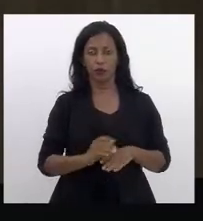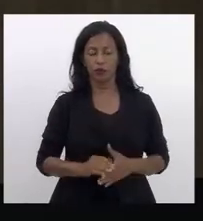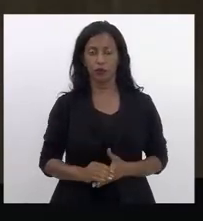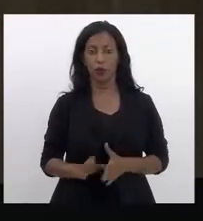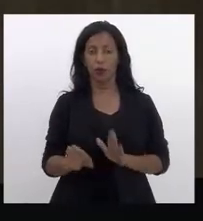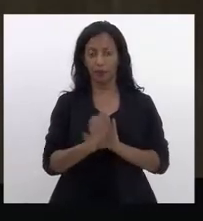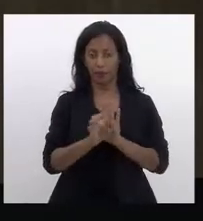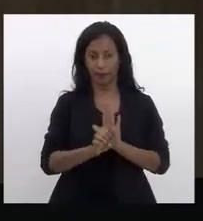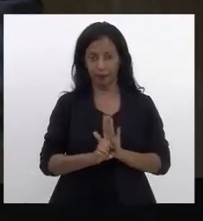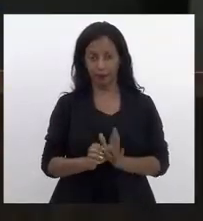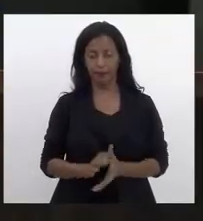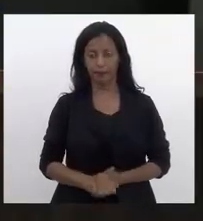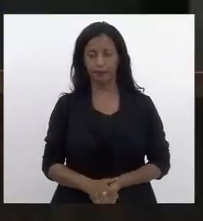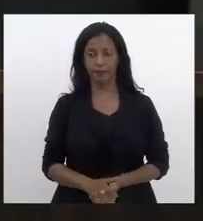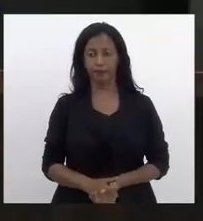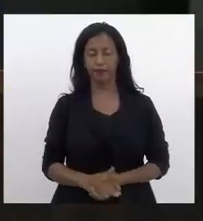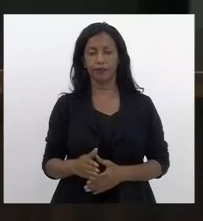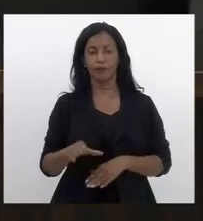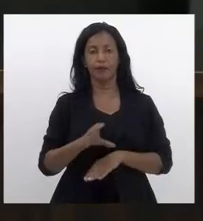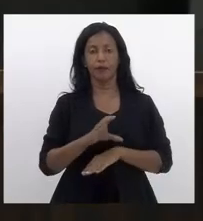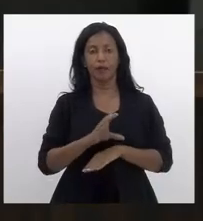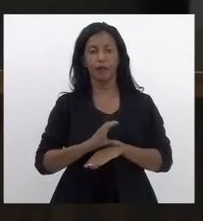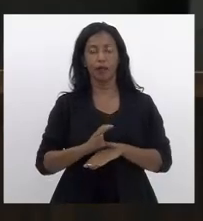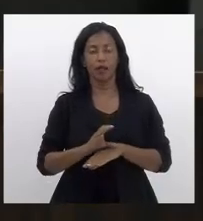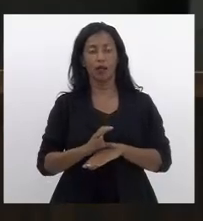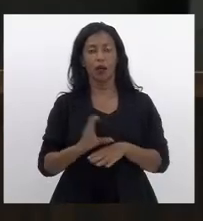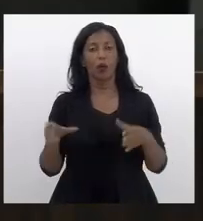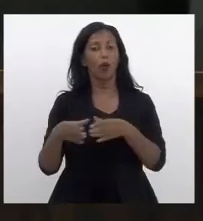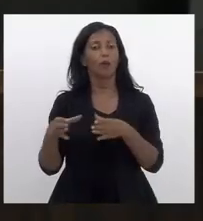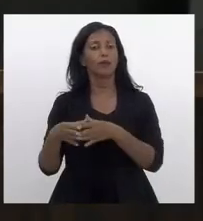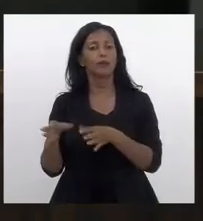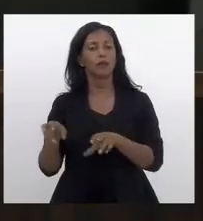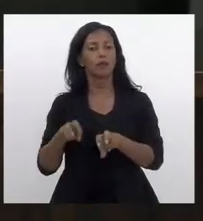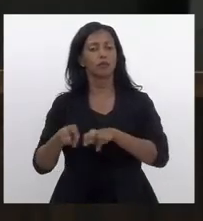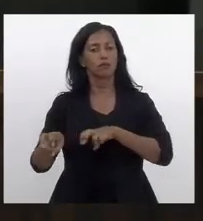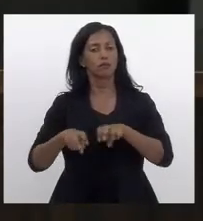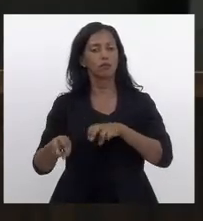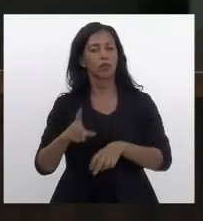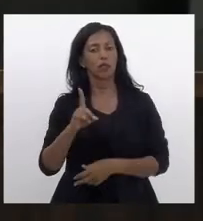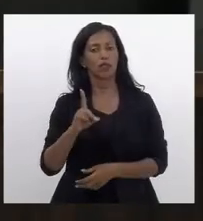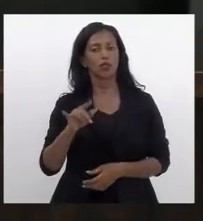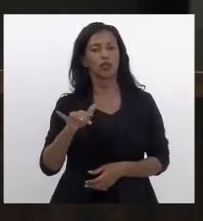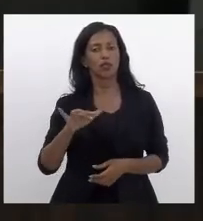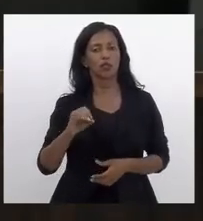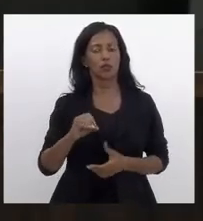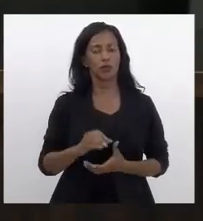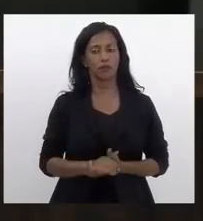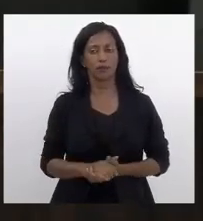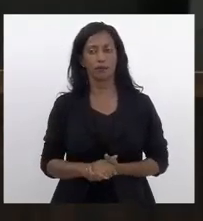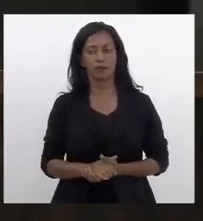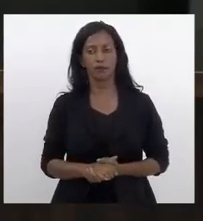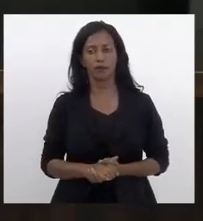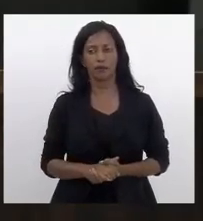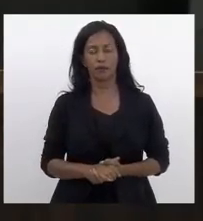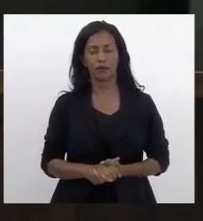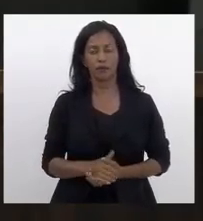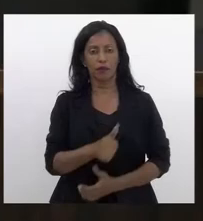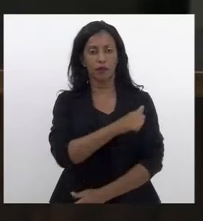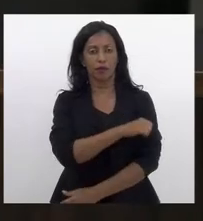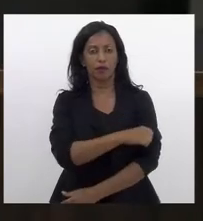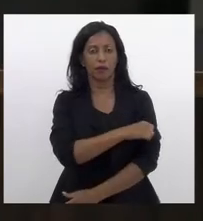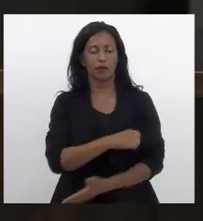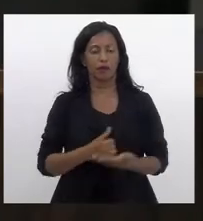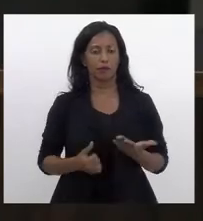com emenda. Pela Comissão de Transporte, deputado Dionísio Lins. Deputado Dionísio Lins. Deputado enfermeira